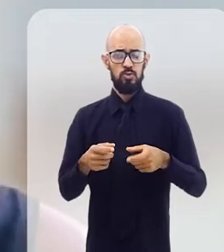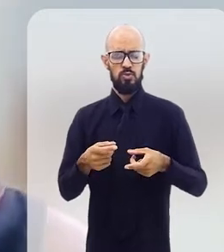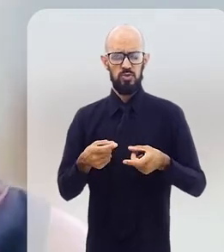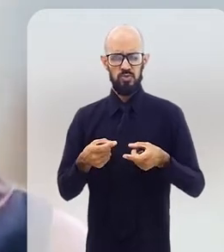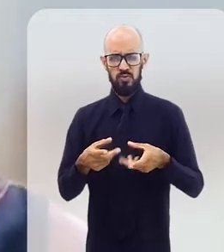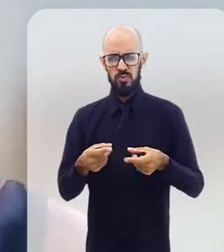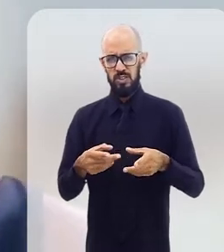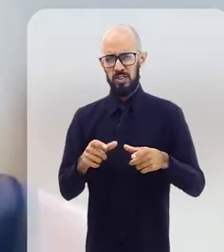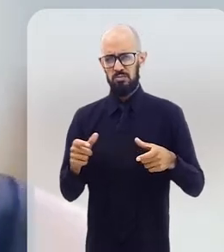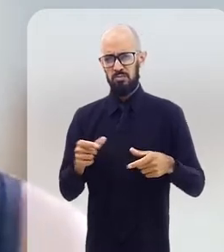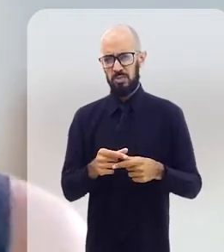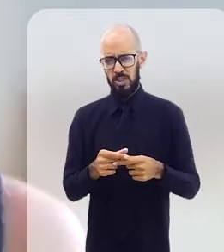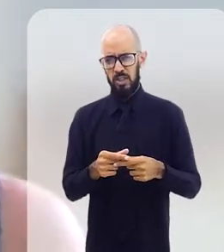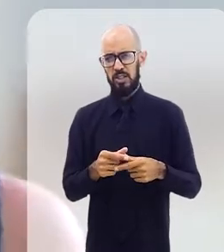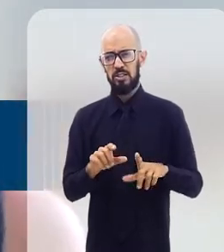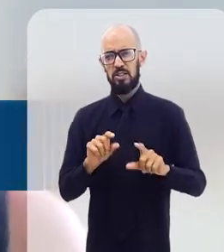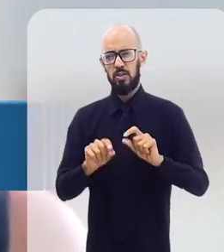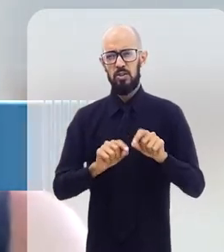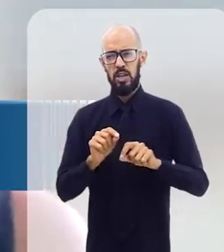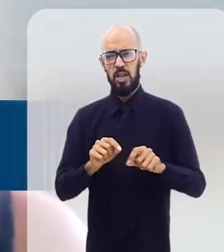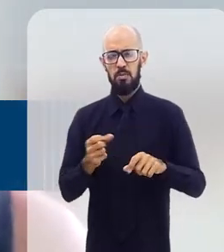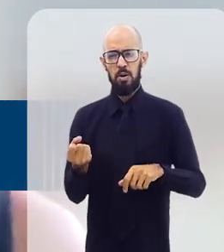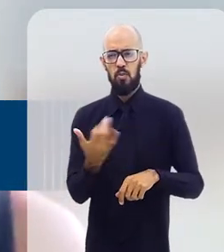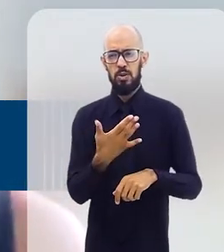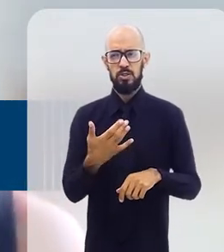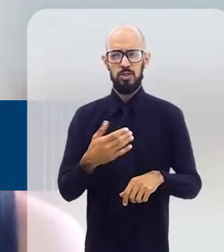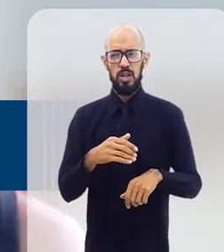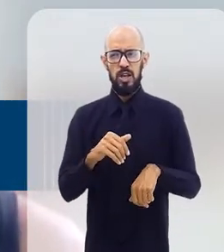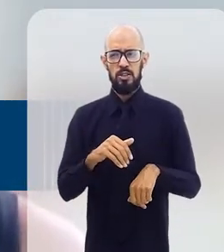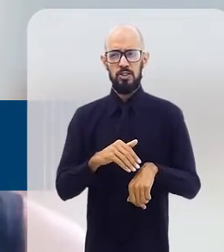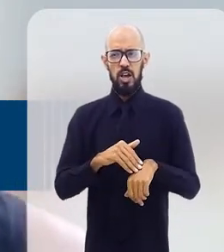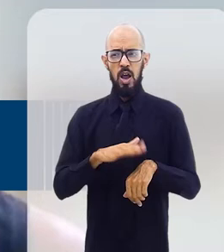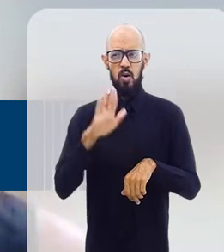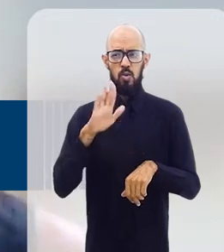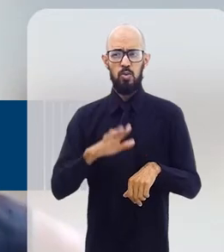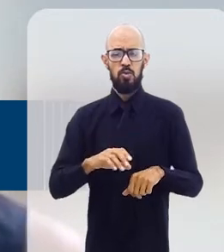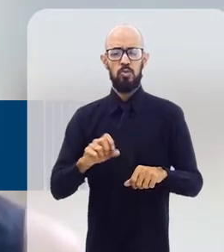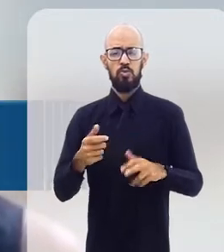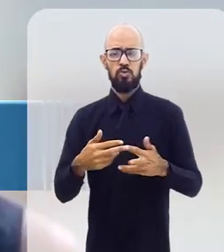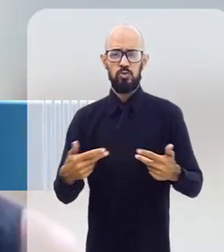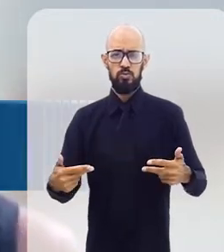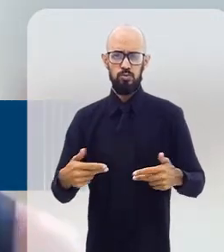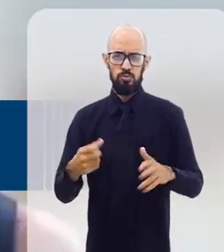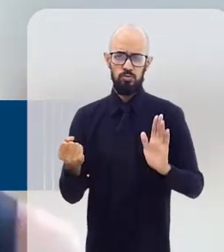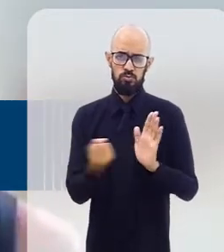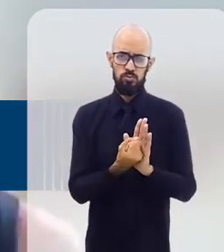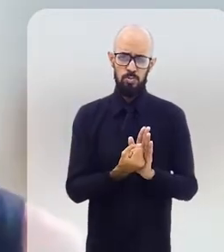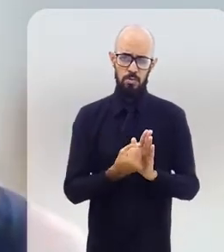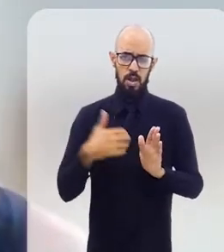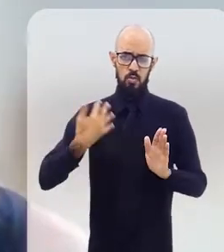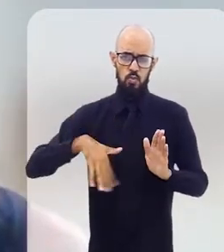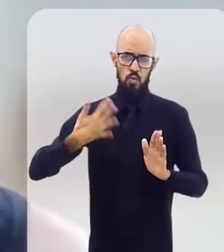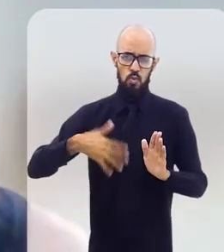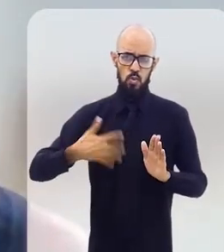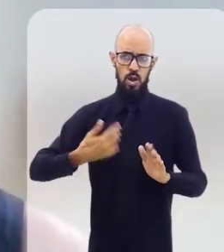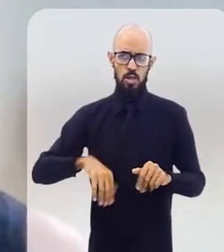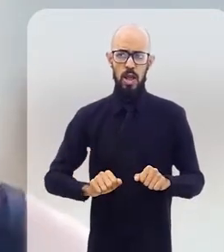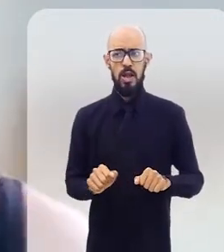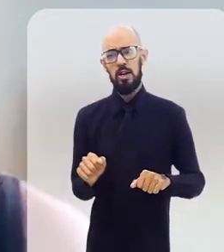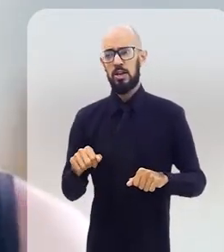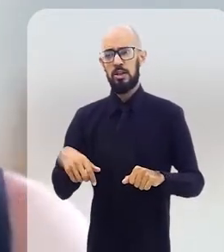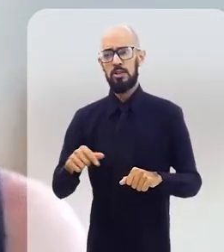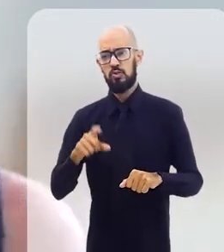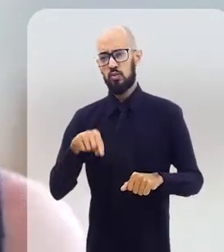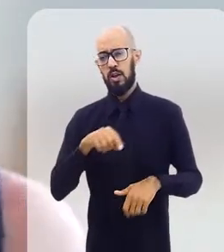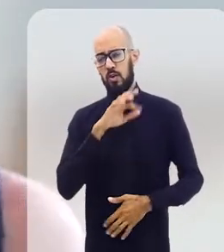né? A gente teve aí um número muito alto, né, de negócios sendo impactados, né?